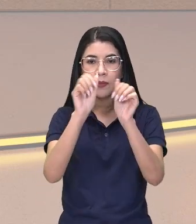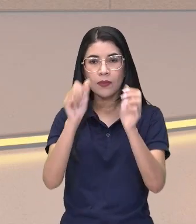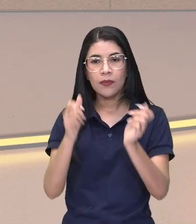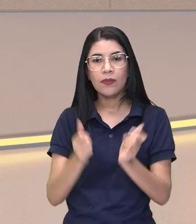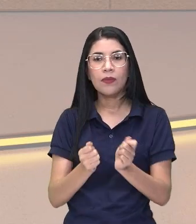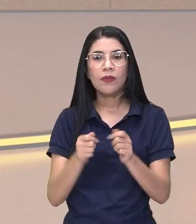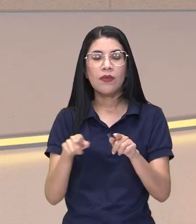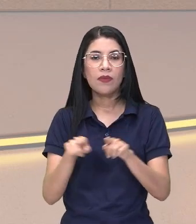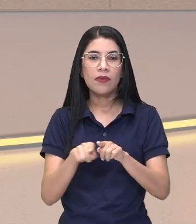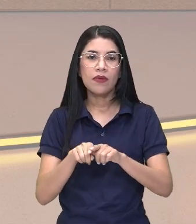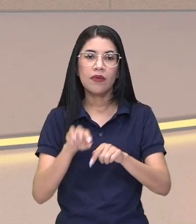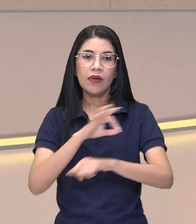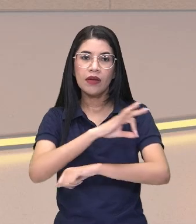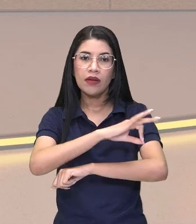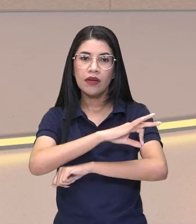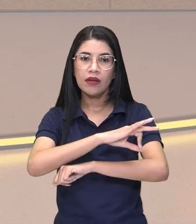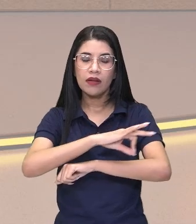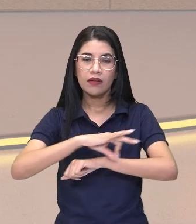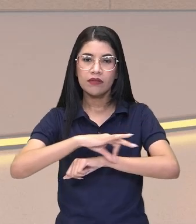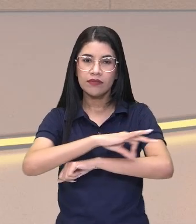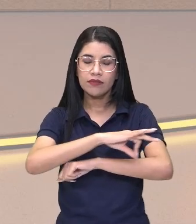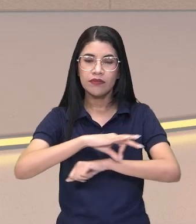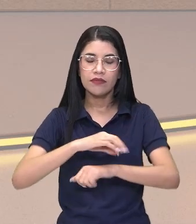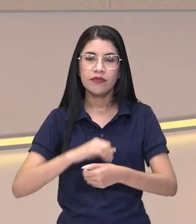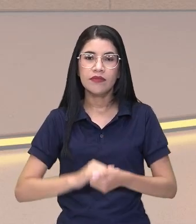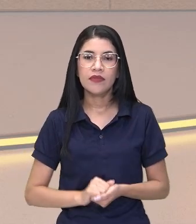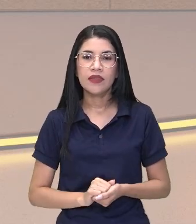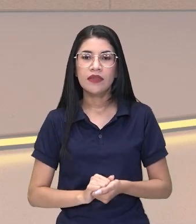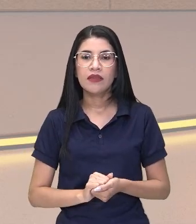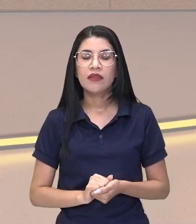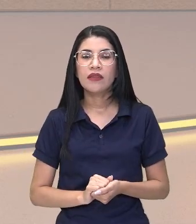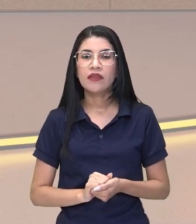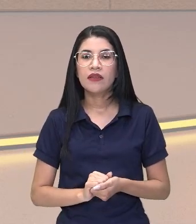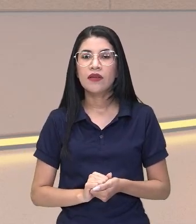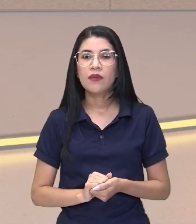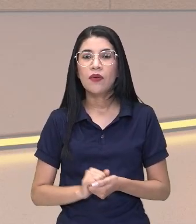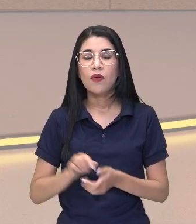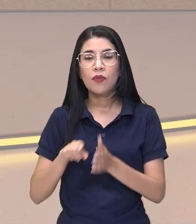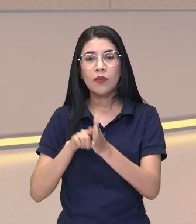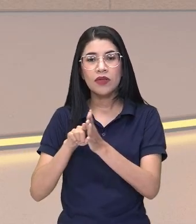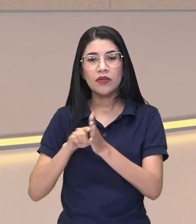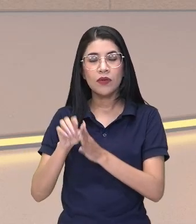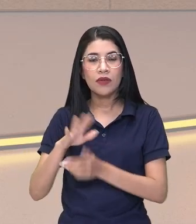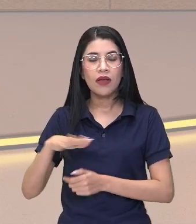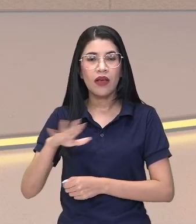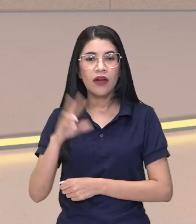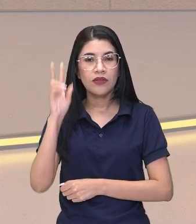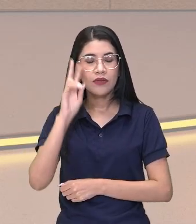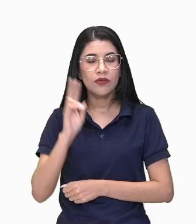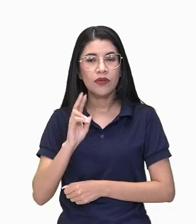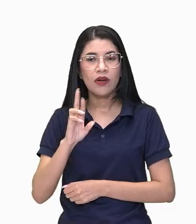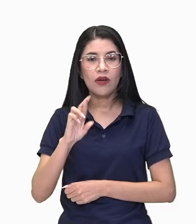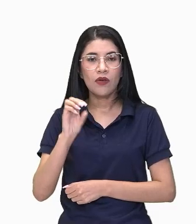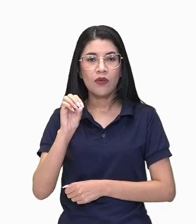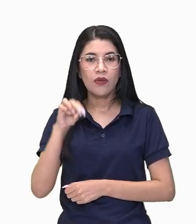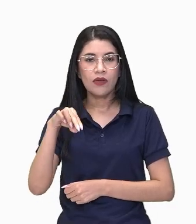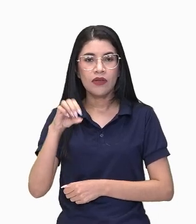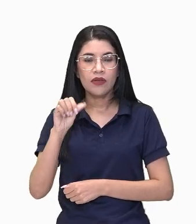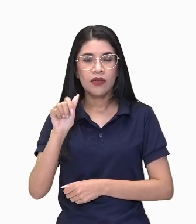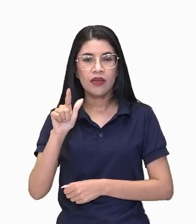a arquitetura. É isso que nos diz, então, o historiador Ronaldo Vaifas. Então, olha só, acompanhe comigo.